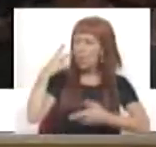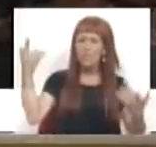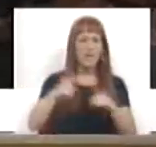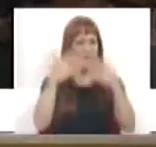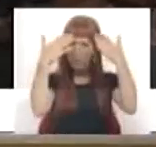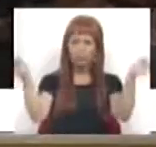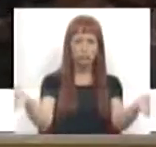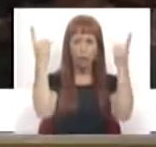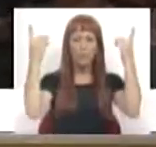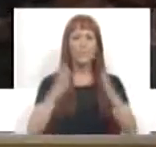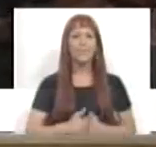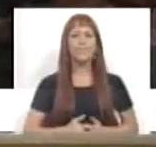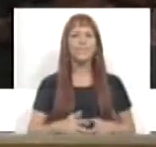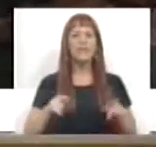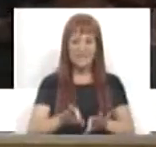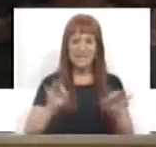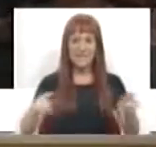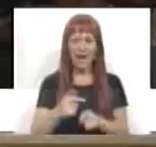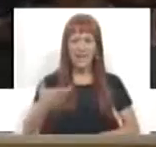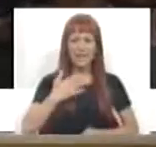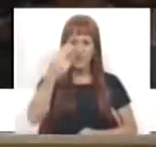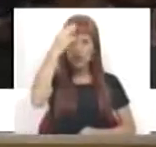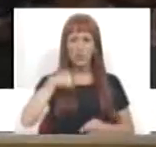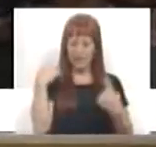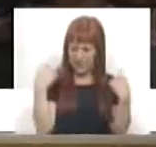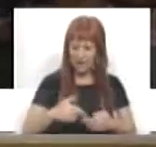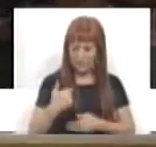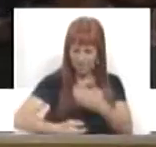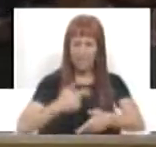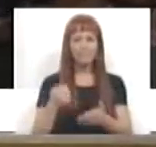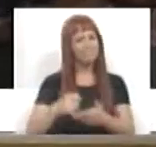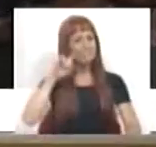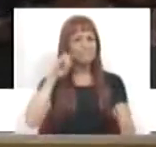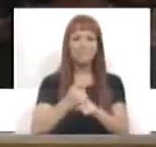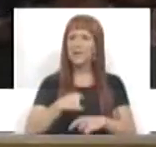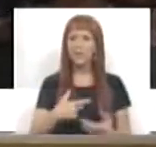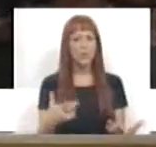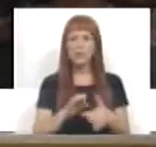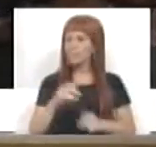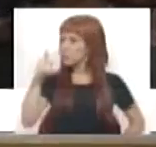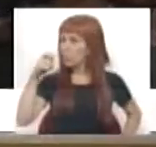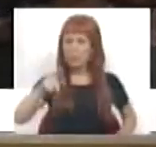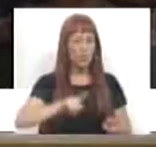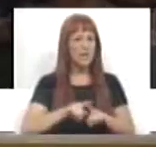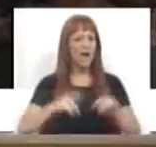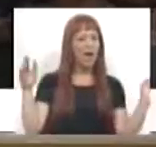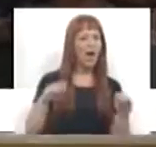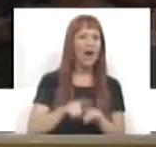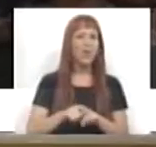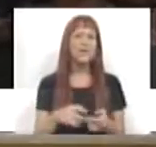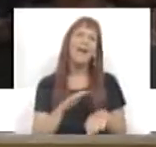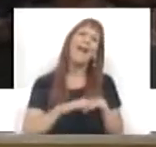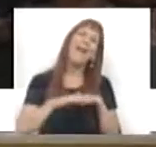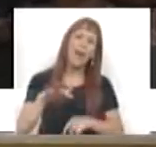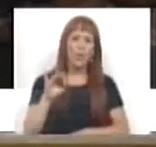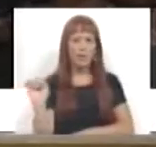em democracia. Enquanto esta dívida histórica estiver por cobrar, ninguém espera que o Bloco de Esquerda se reduza à ternura